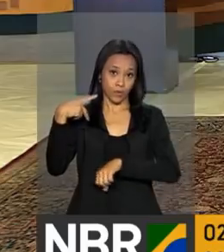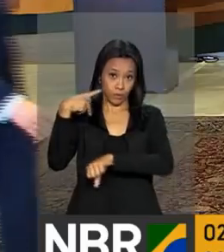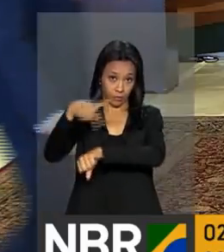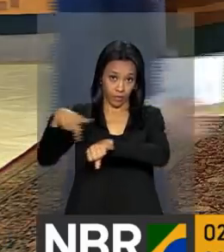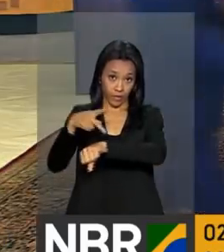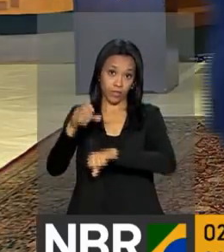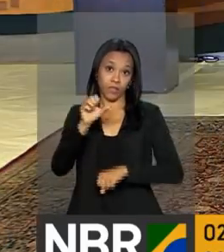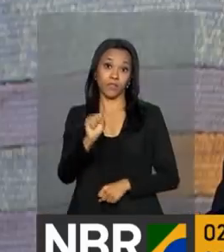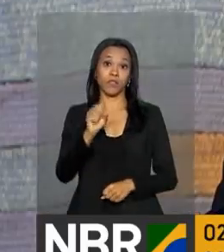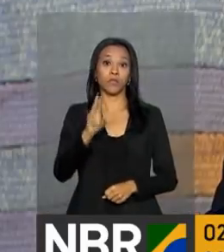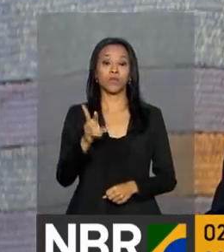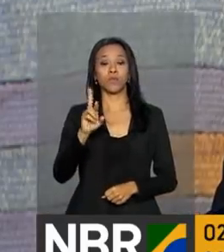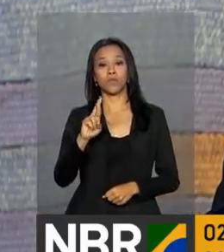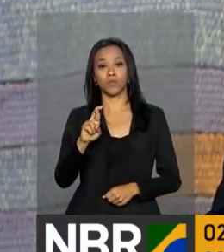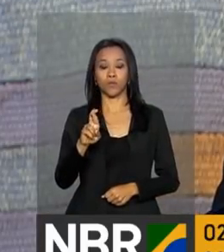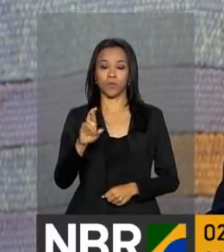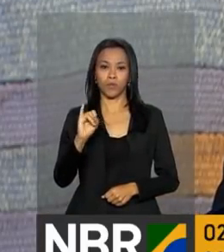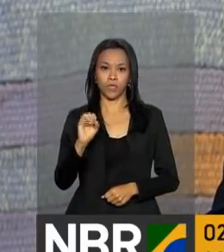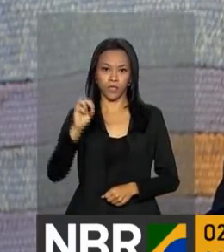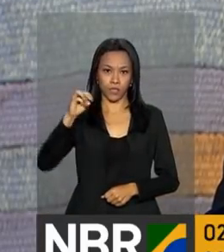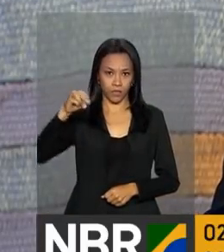do Suriname e do Brasil,